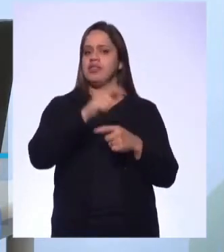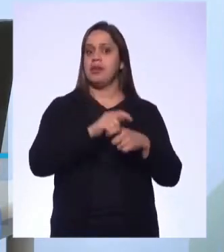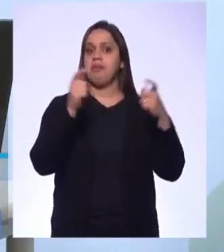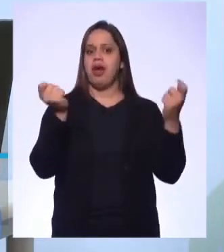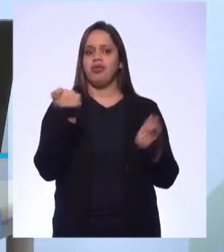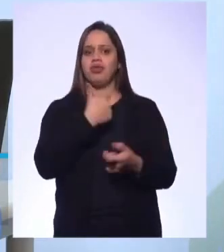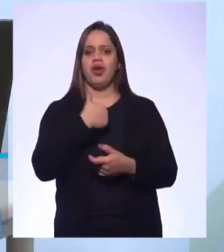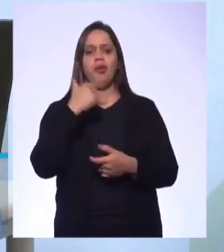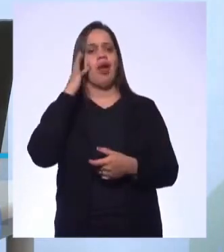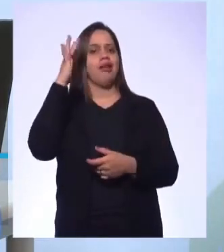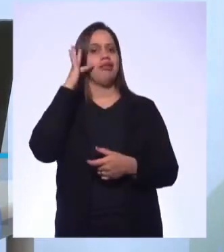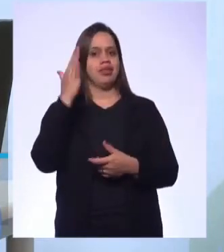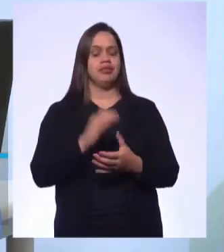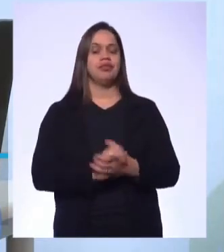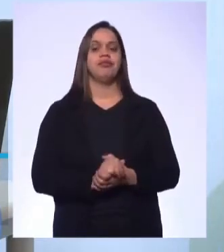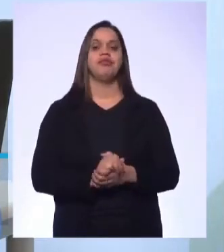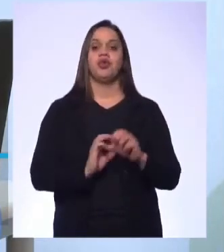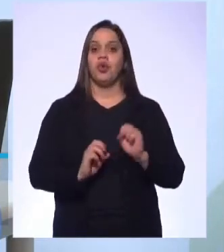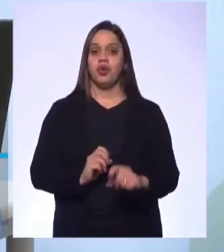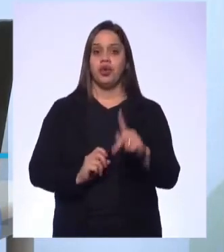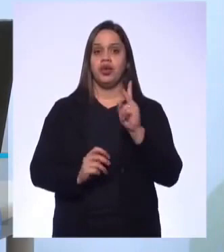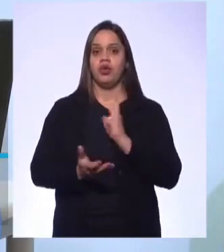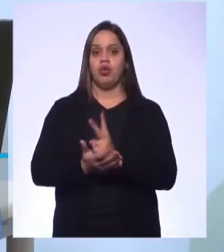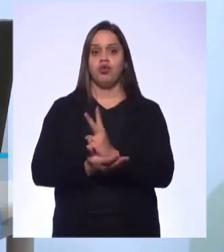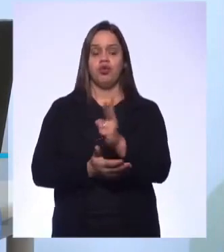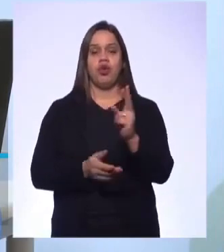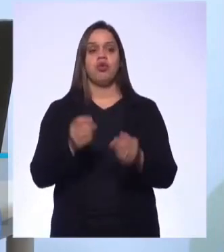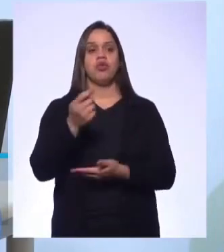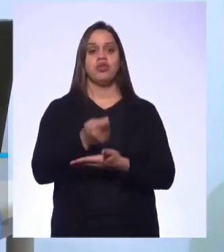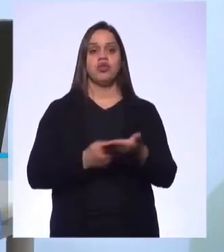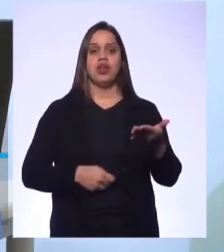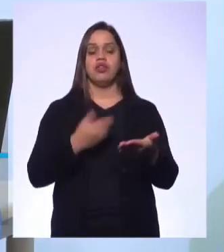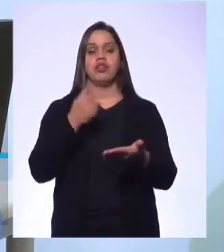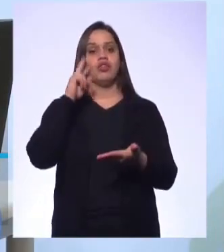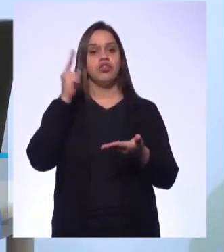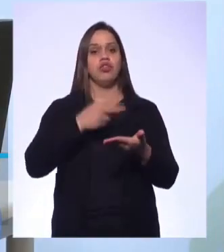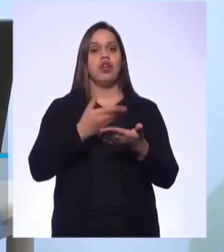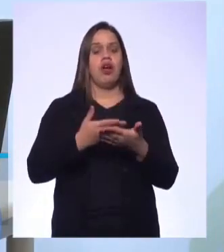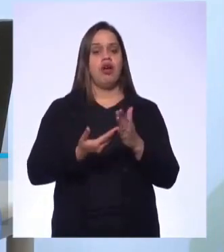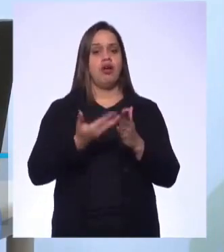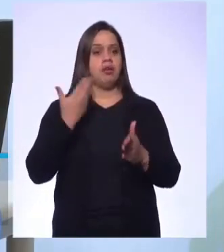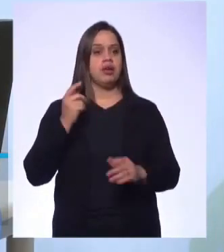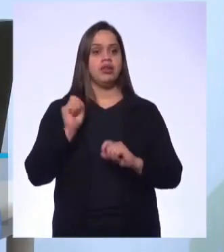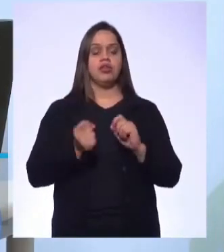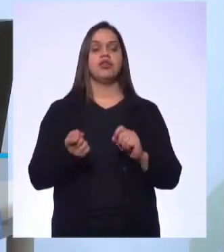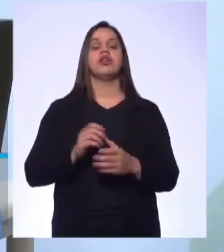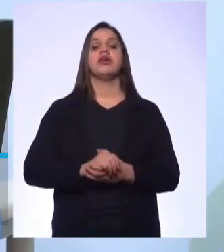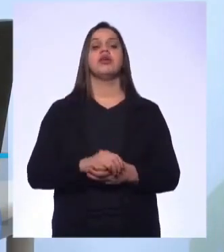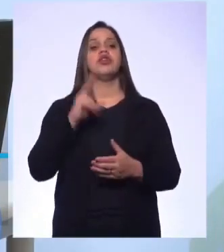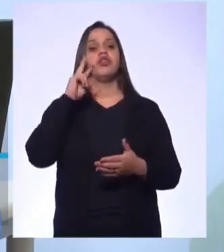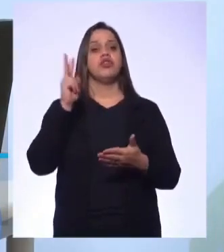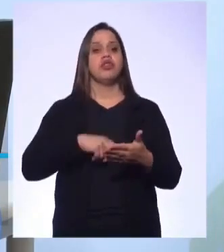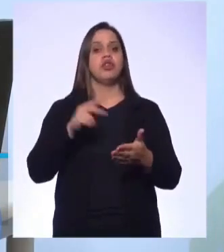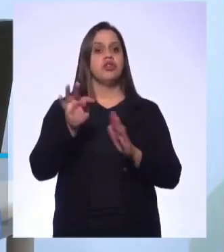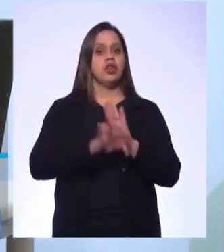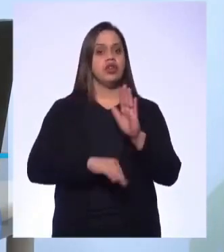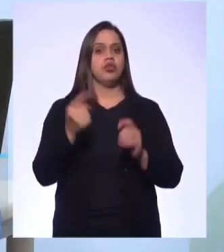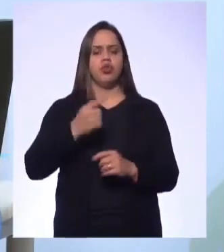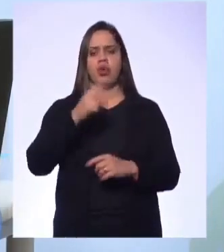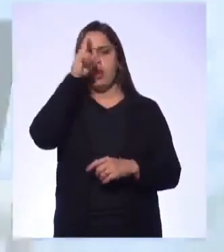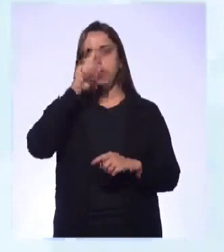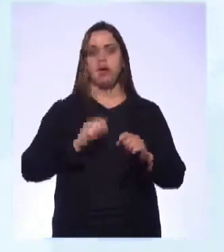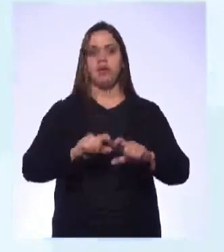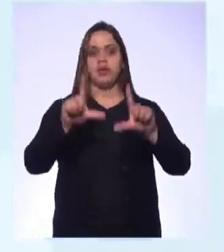certo? Então, continuando aí, novamente o texto que vimos na aula passada, retomada a leitura do texto 1. Lembra dessa